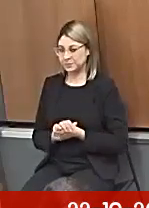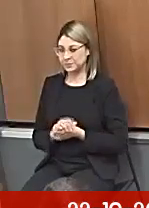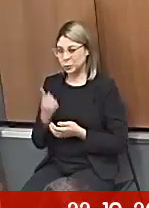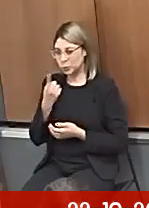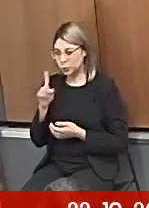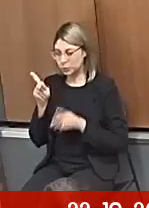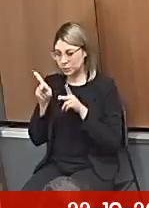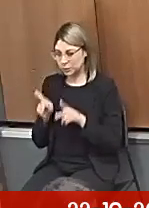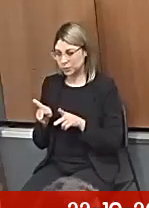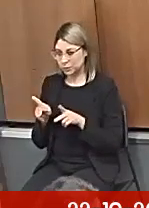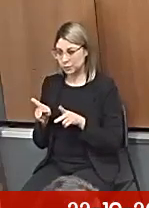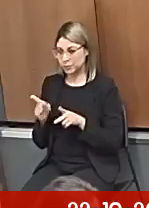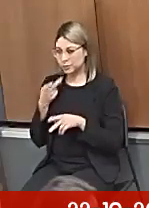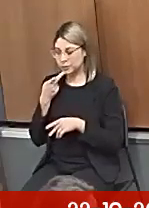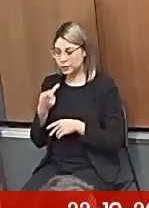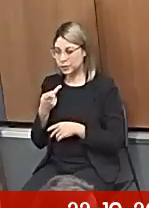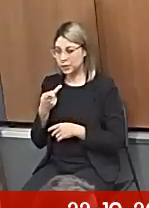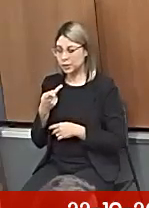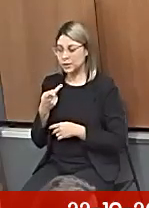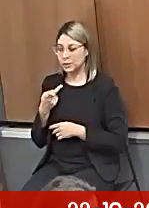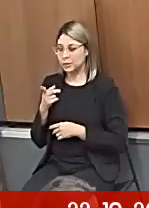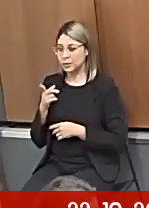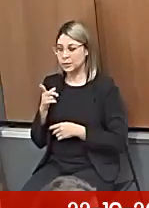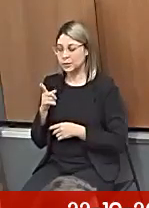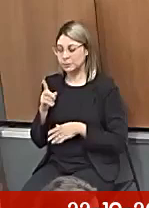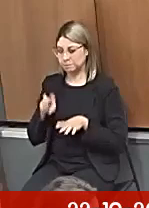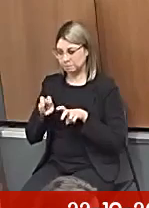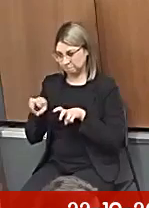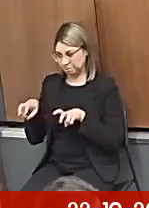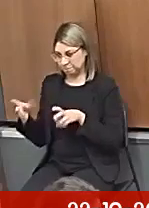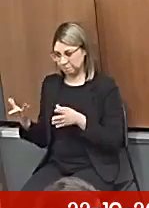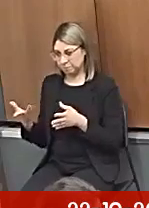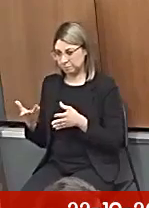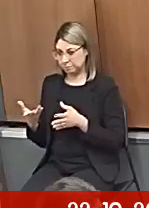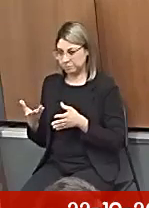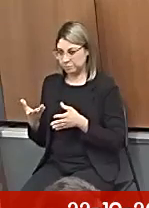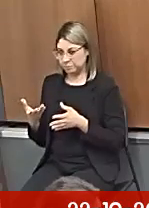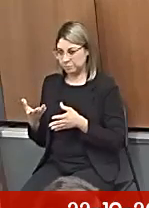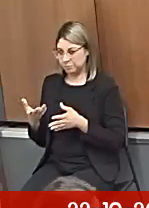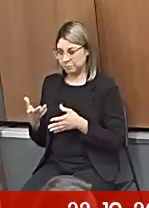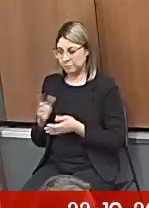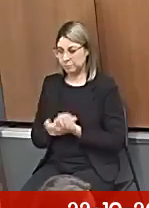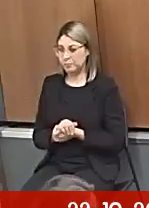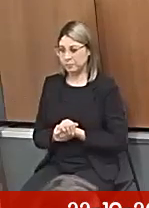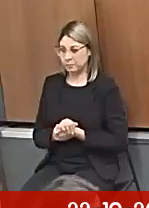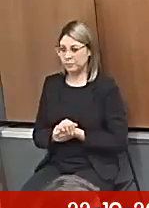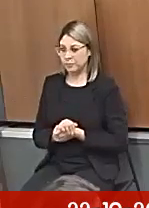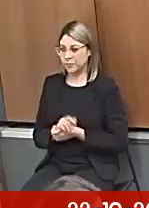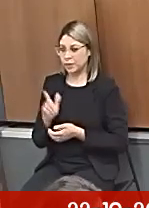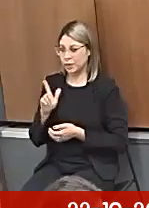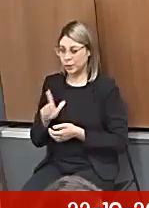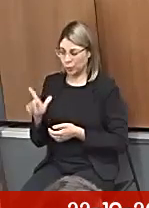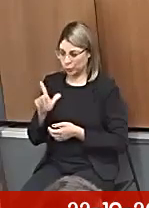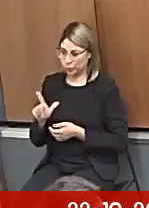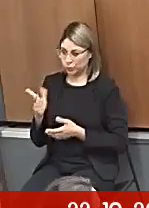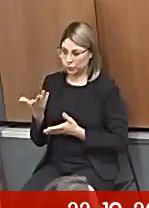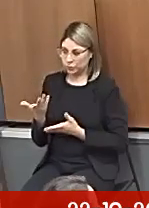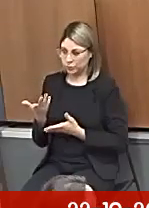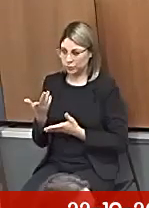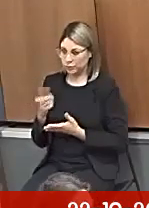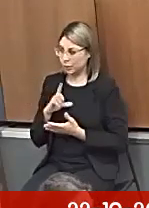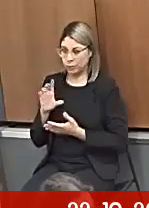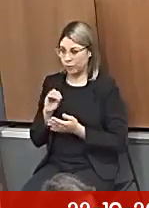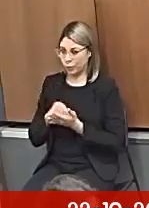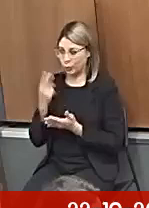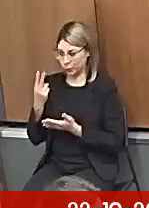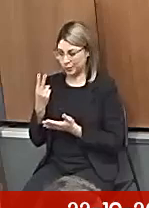a última pessoa que irá fazer uso da palavra na composição da mesa. Antes, claro, vamos concluir aqui com o Cinep. Não, tem mais duas, porque